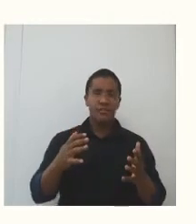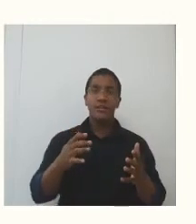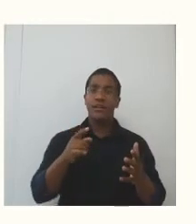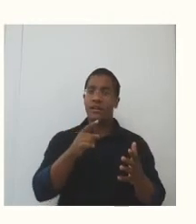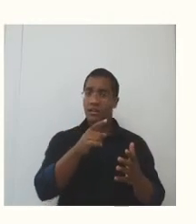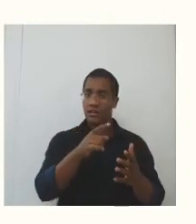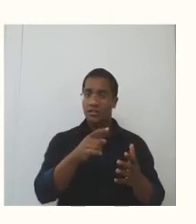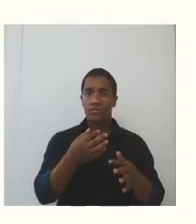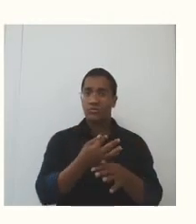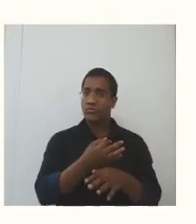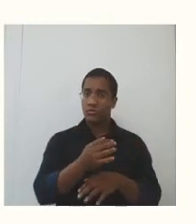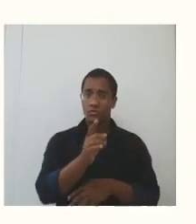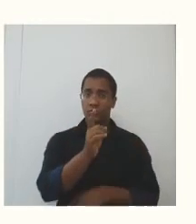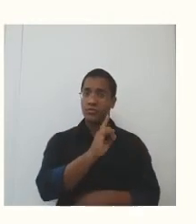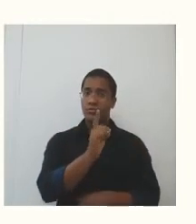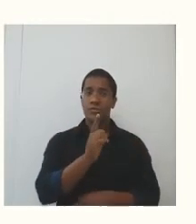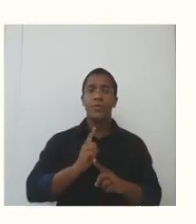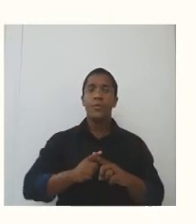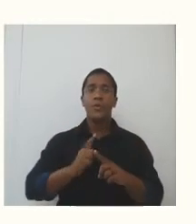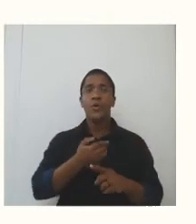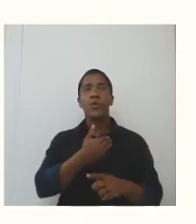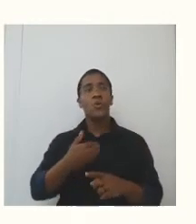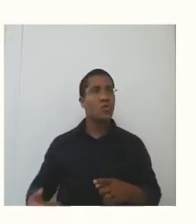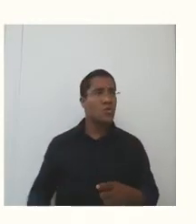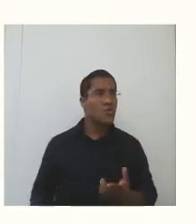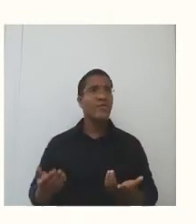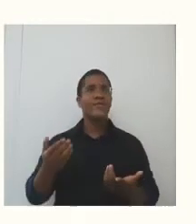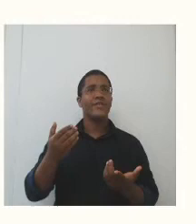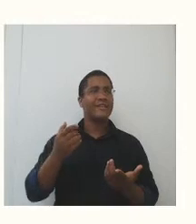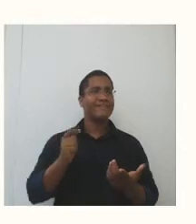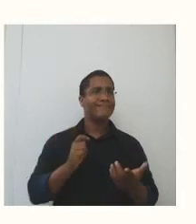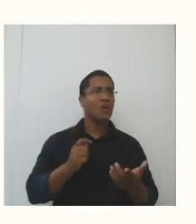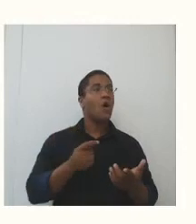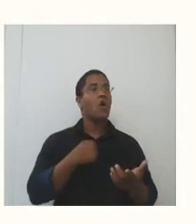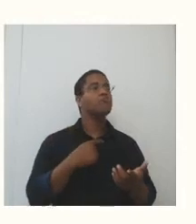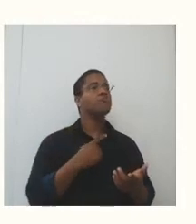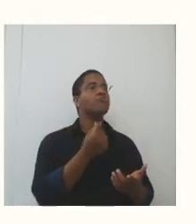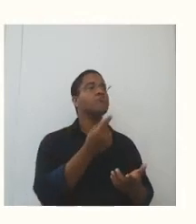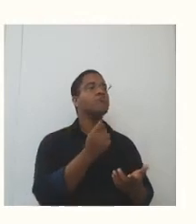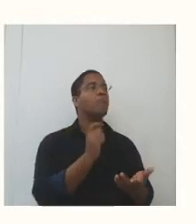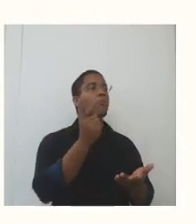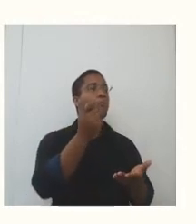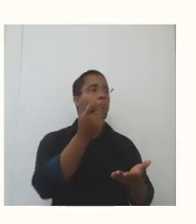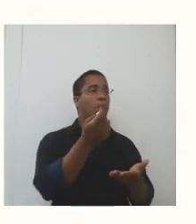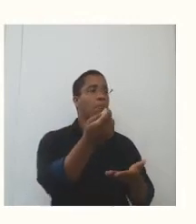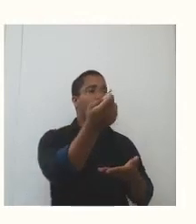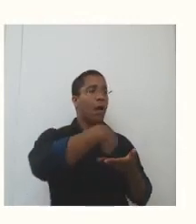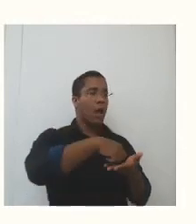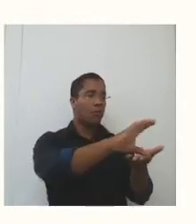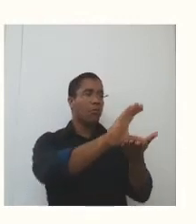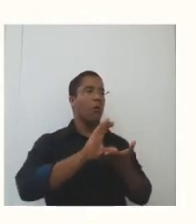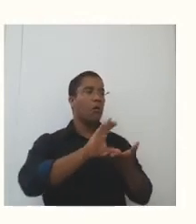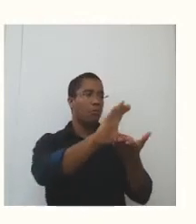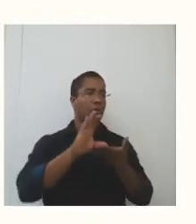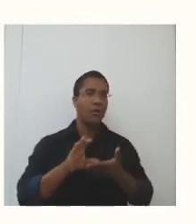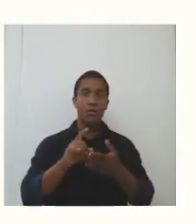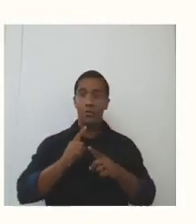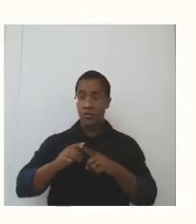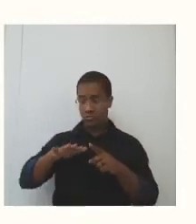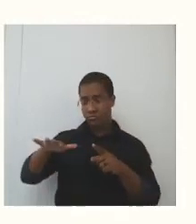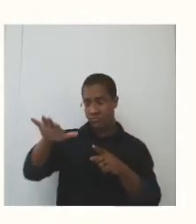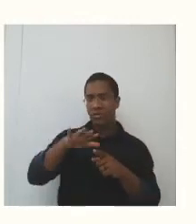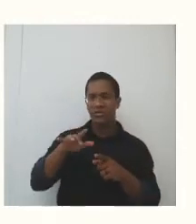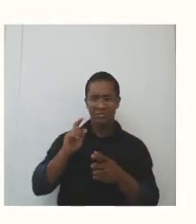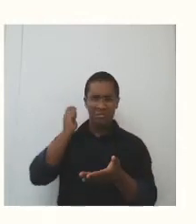cobrava para manter uma numerosa corte que basicamente não trabalhava, não pagava impostos